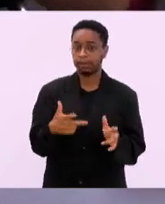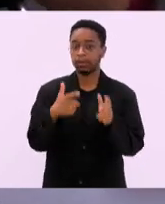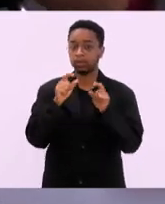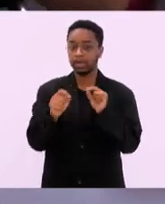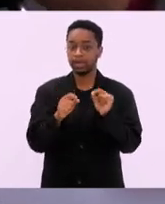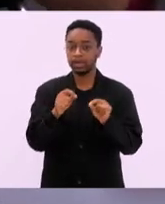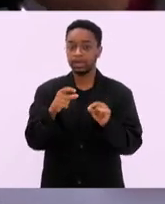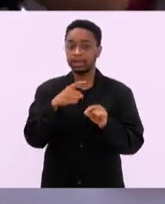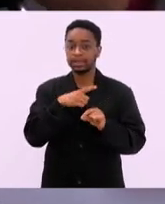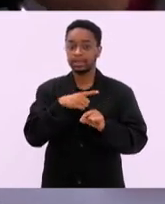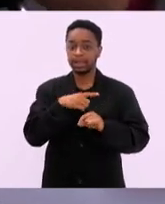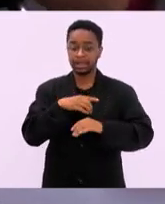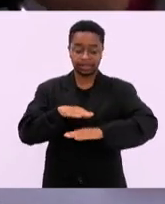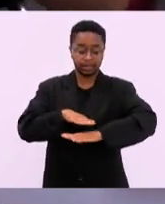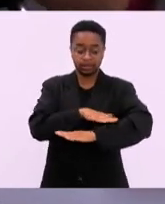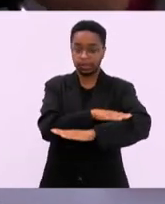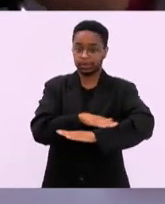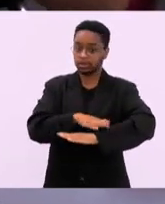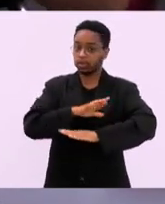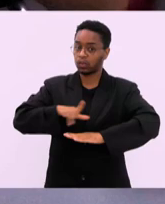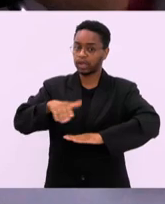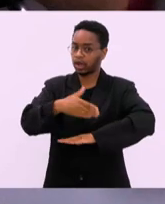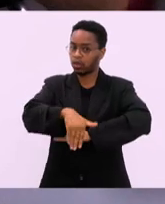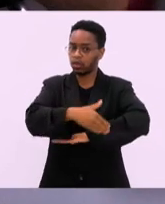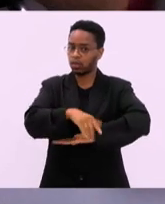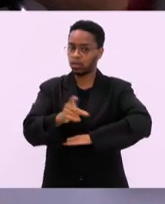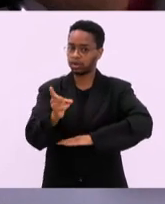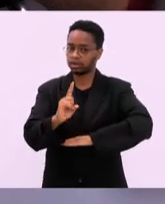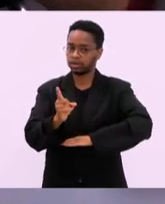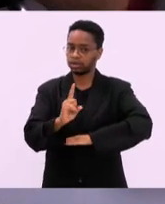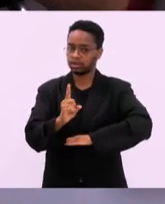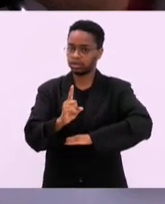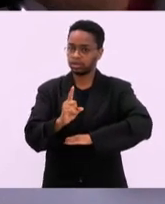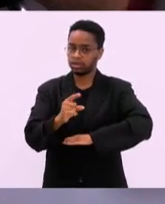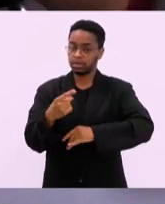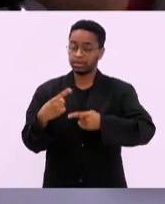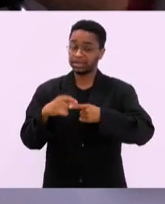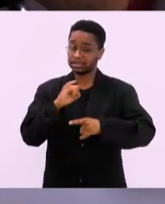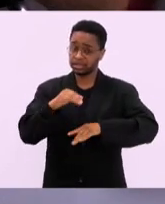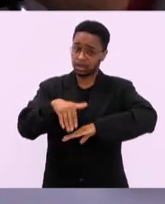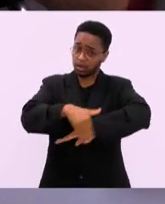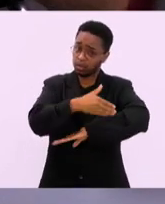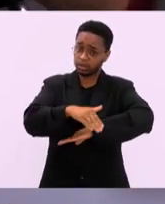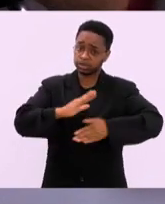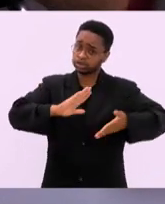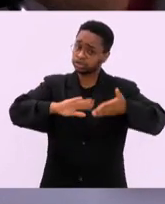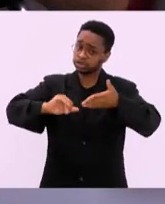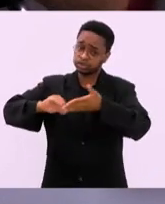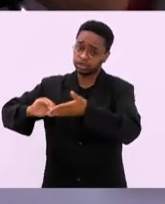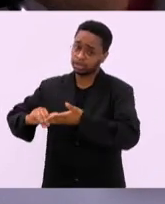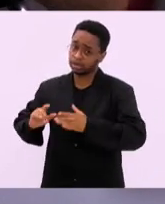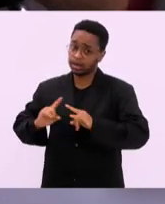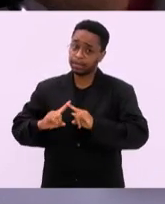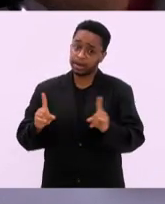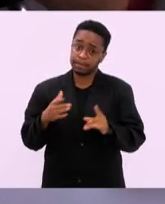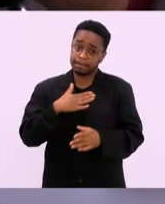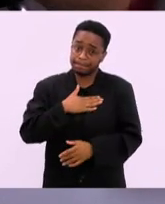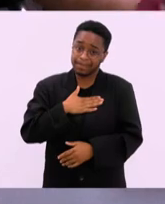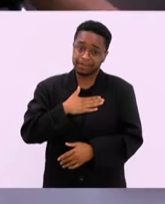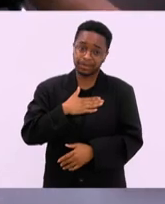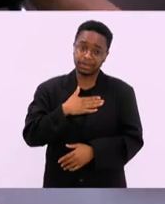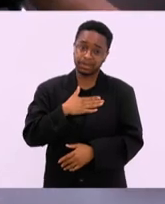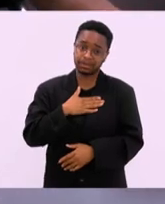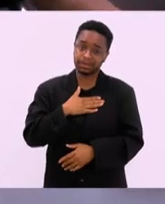no passeio e não na via. Porque se ficasse na via, você tirava fora uma faixa de trânsito. Então, para mim, não tem